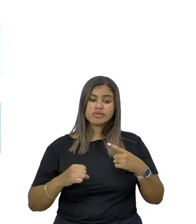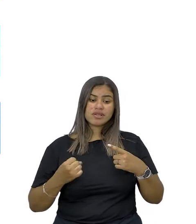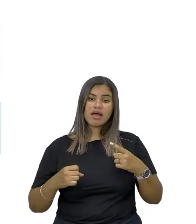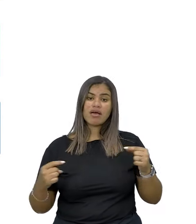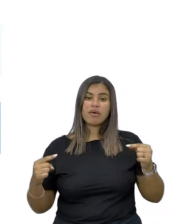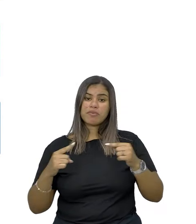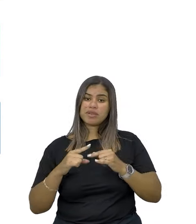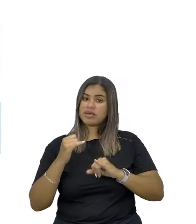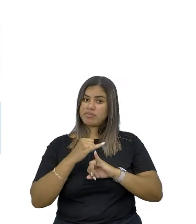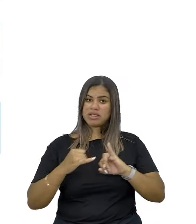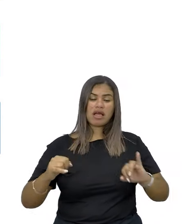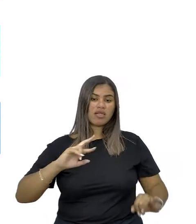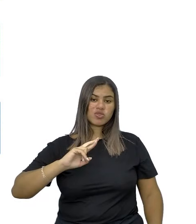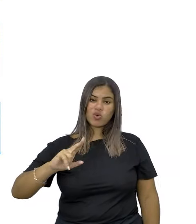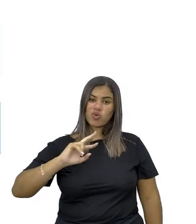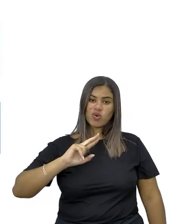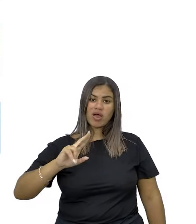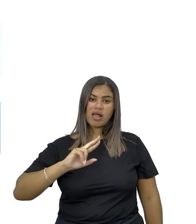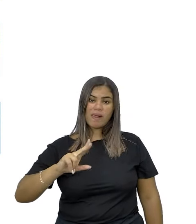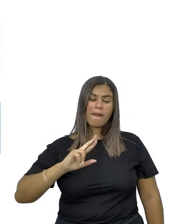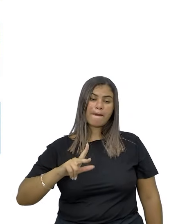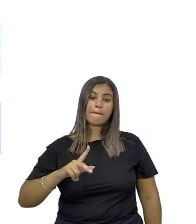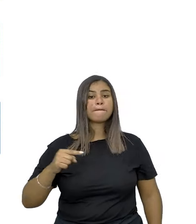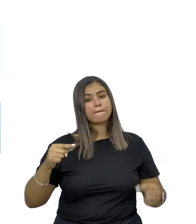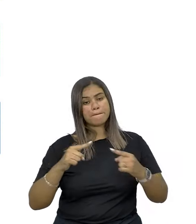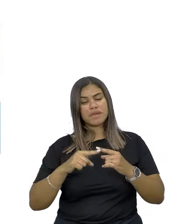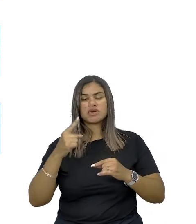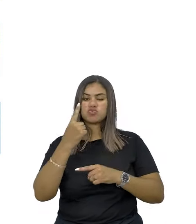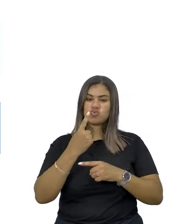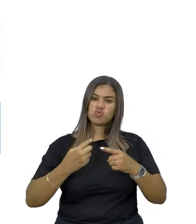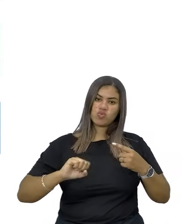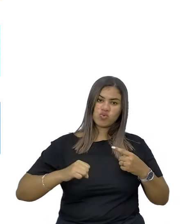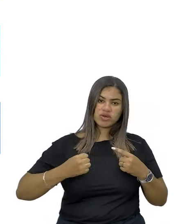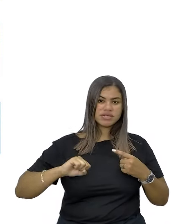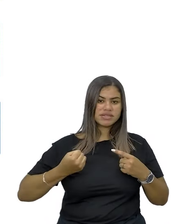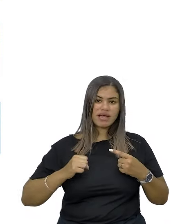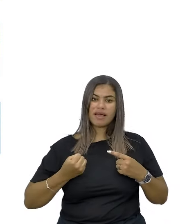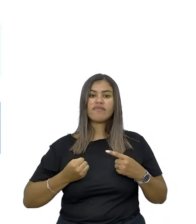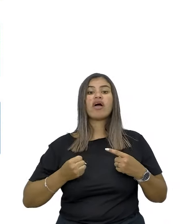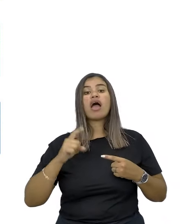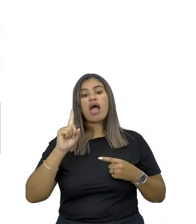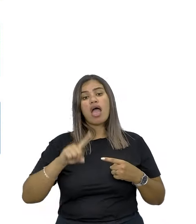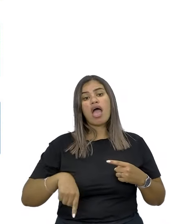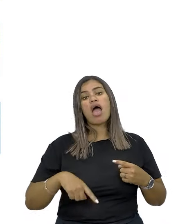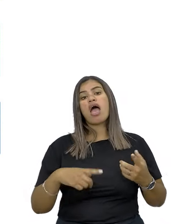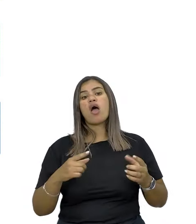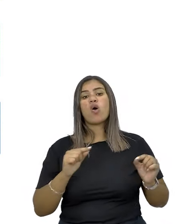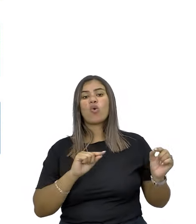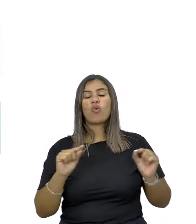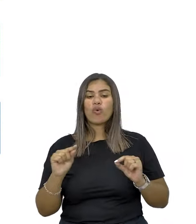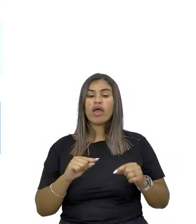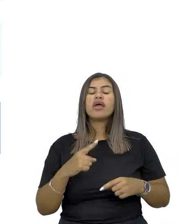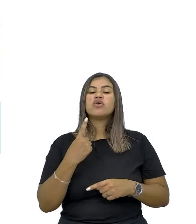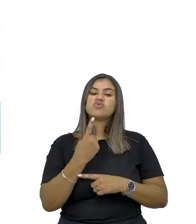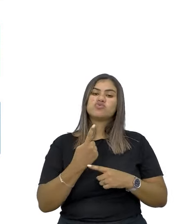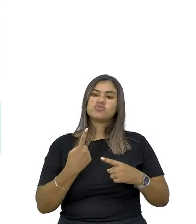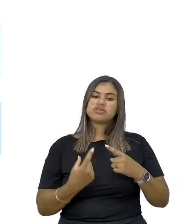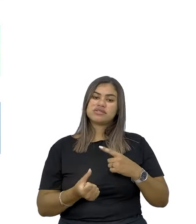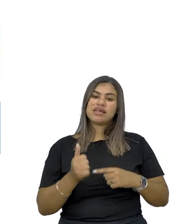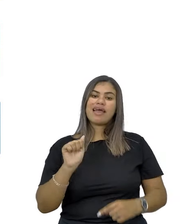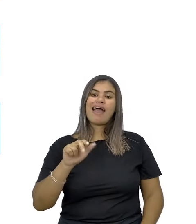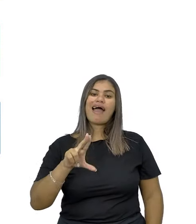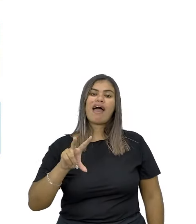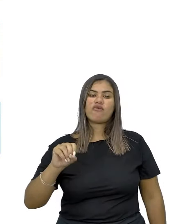não estou comendo metade, eu estou comendo a metade de 1/8. Se eu como a metade de 1/8, eu estou comendo o quê? 1/16 da pizza. Olha que